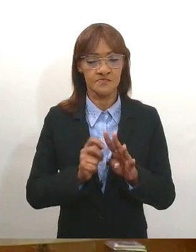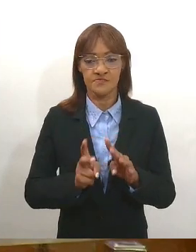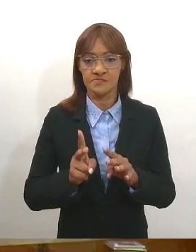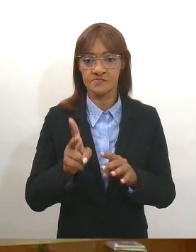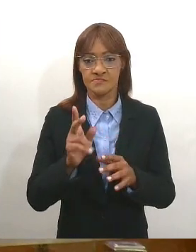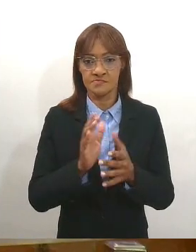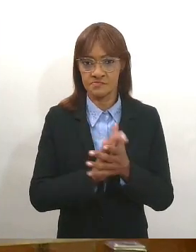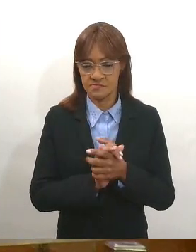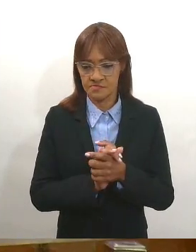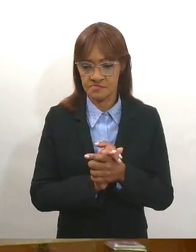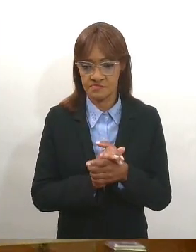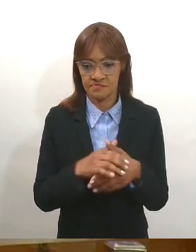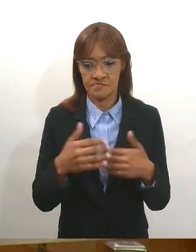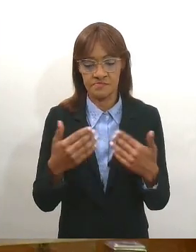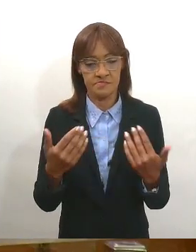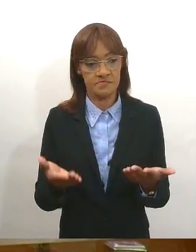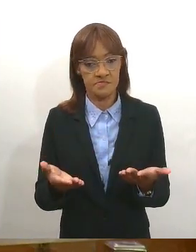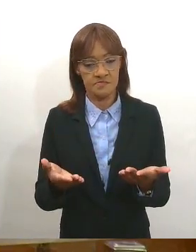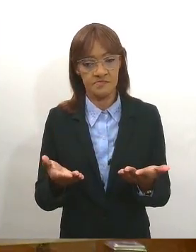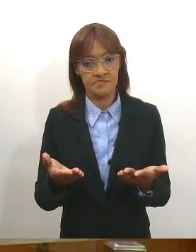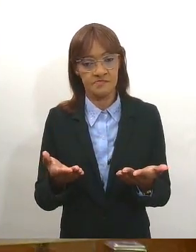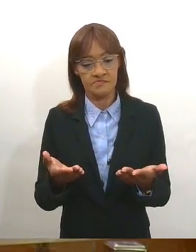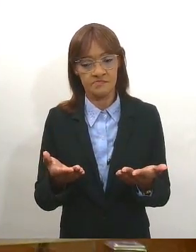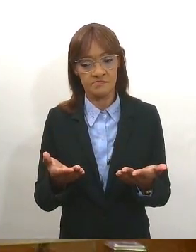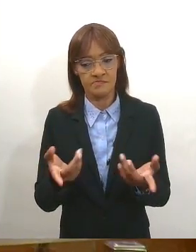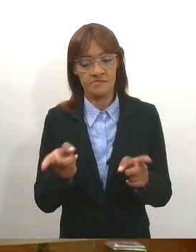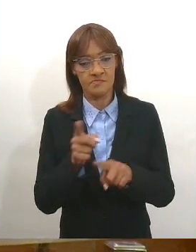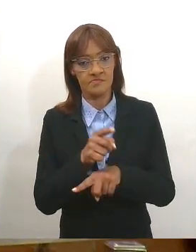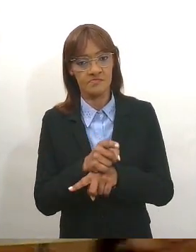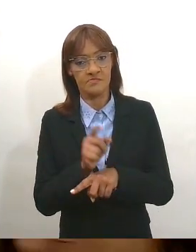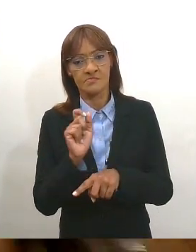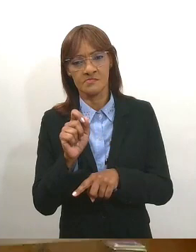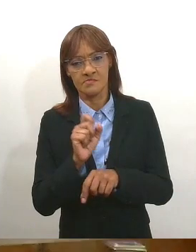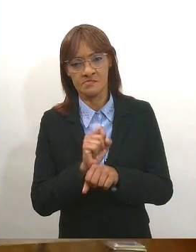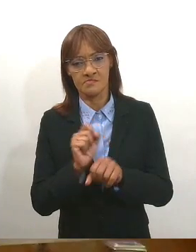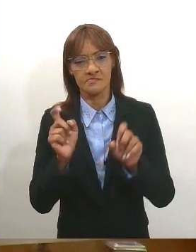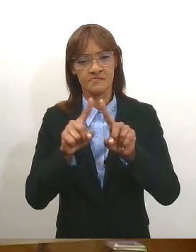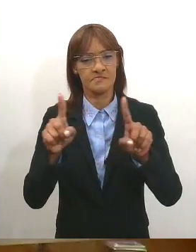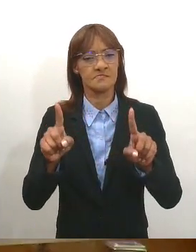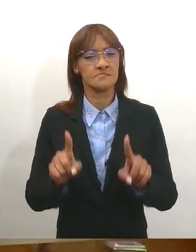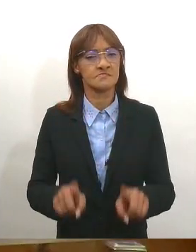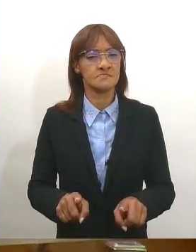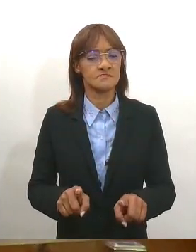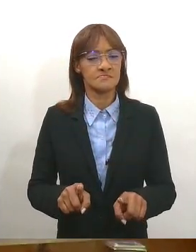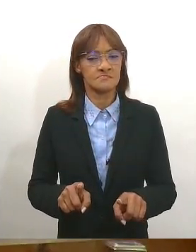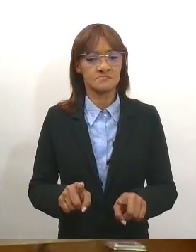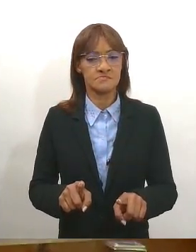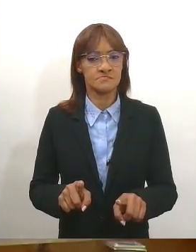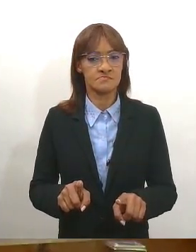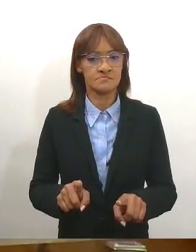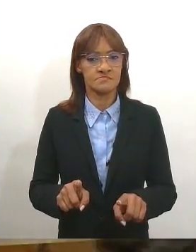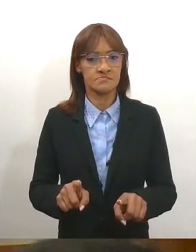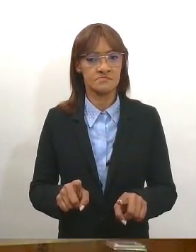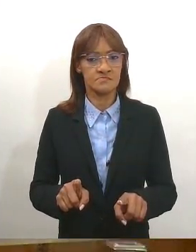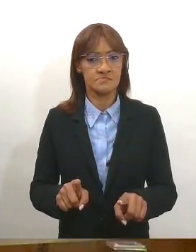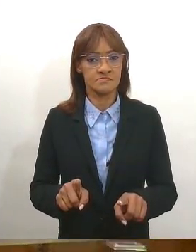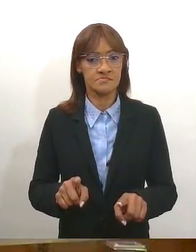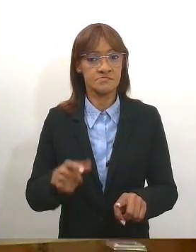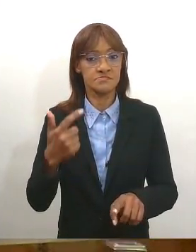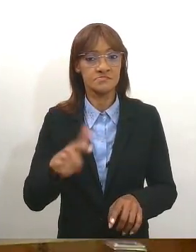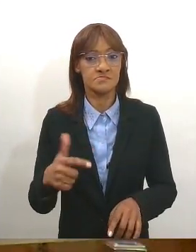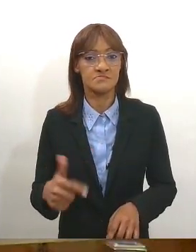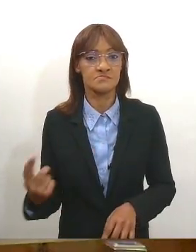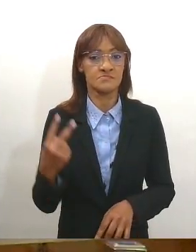os servidores estão sendo desvalorizados. Os servidores do DETRAN